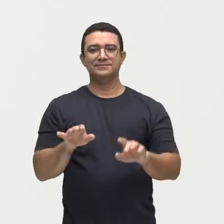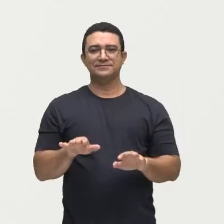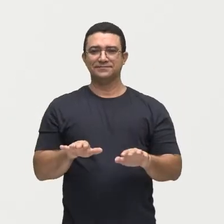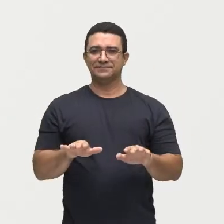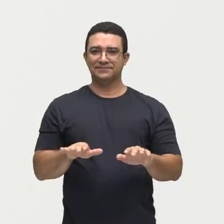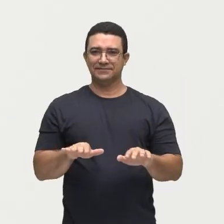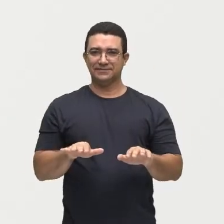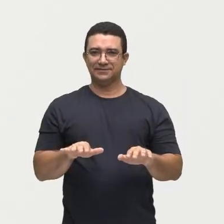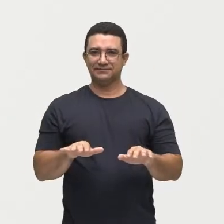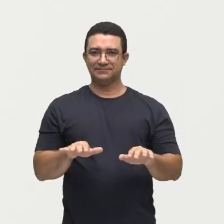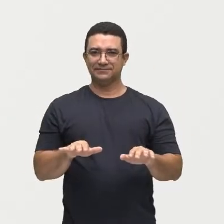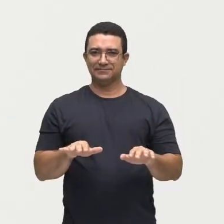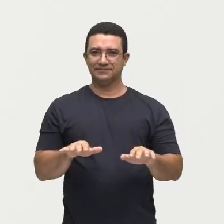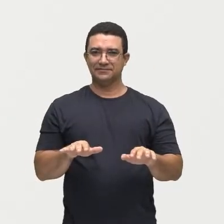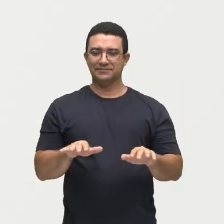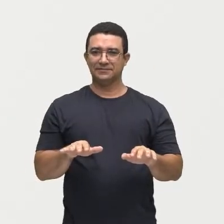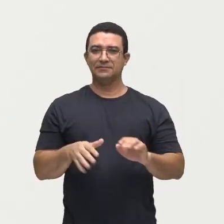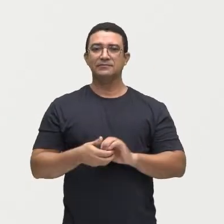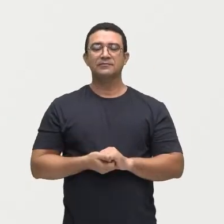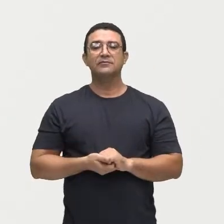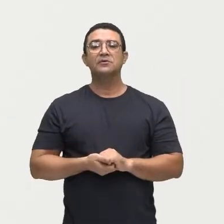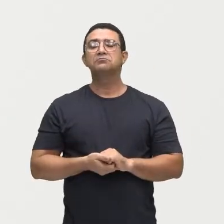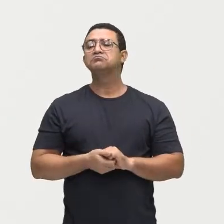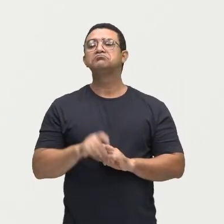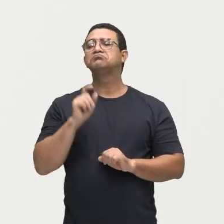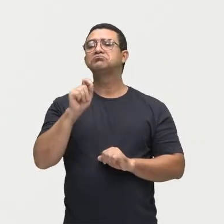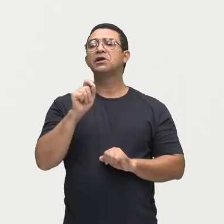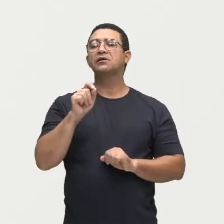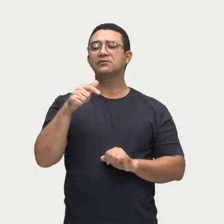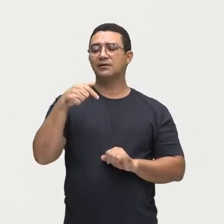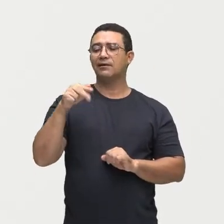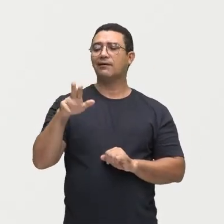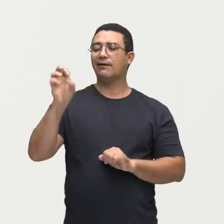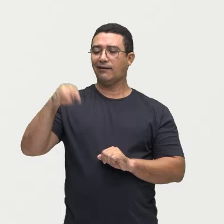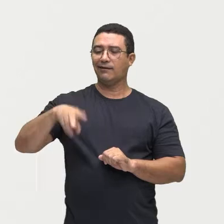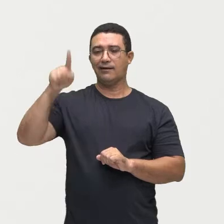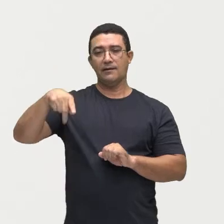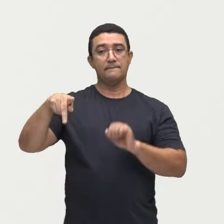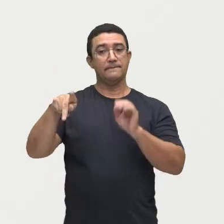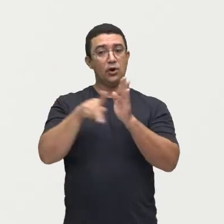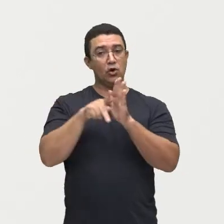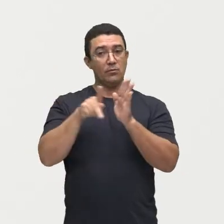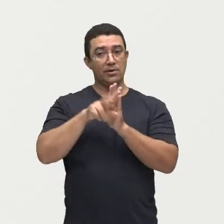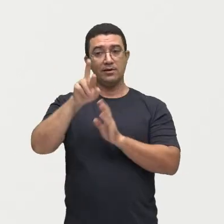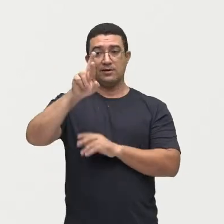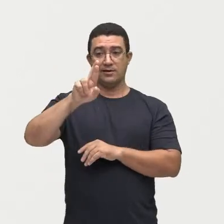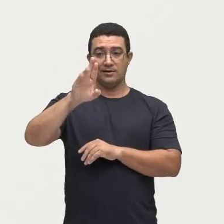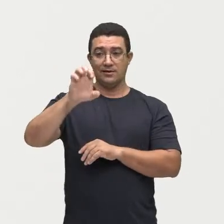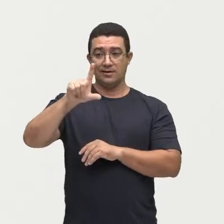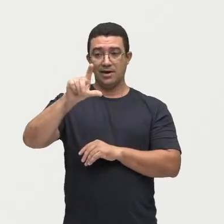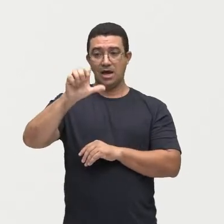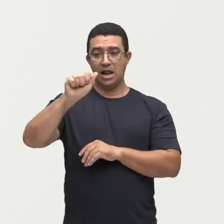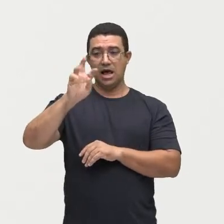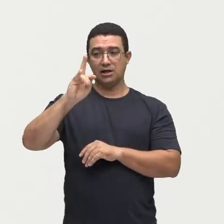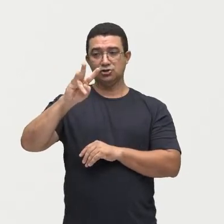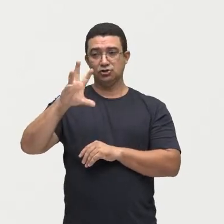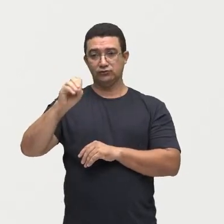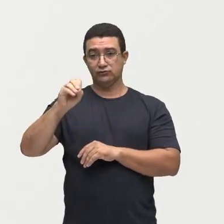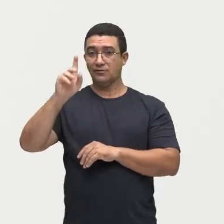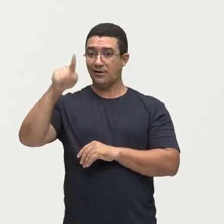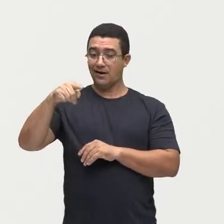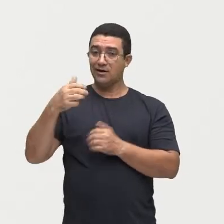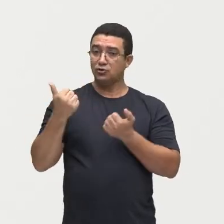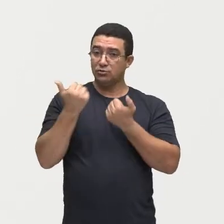pessoa. Então, quem também é um pronome relativo, neste caso, porque substitui